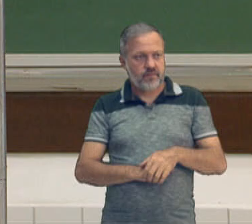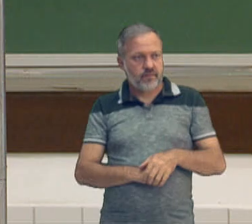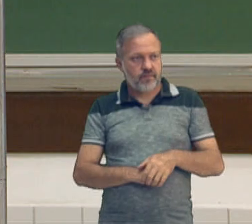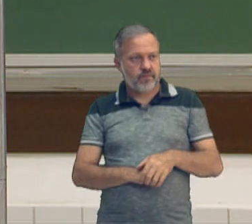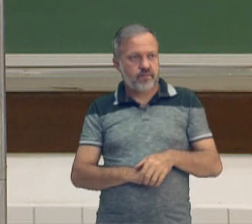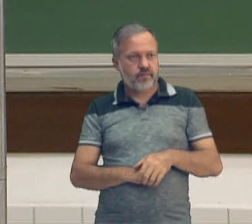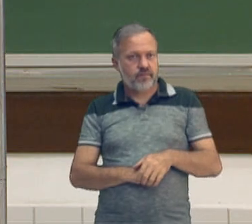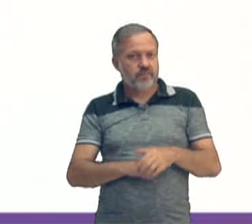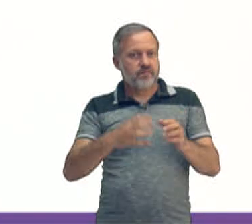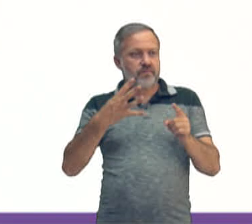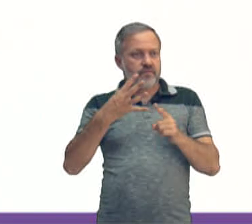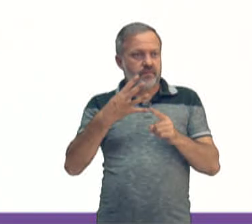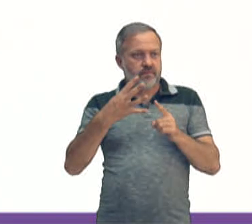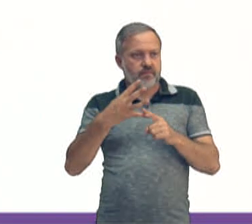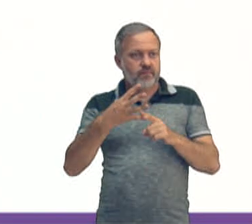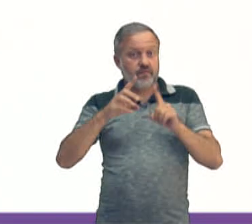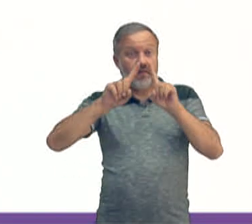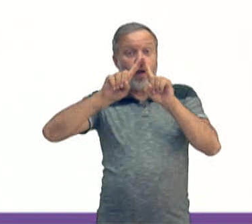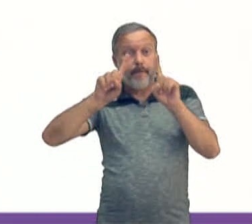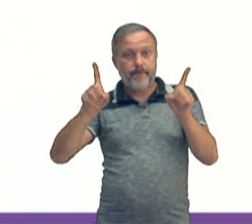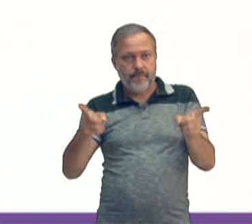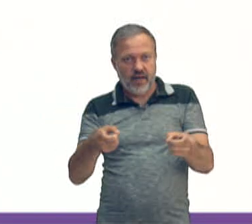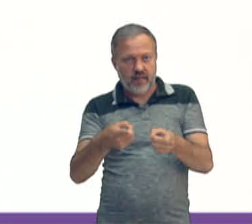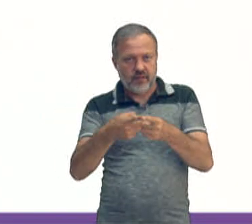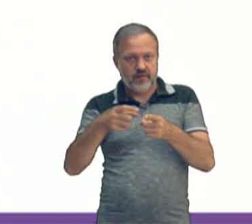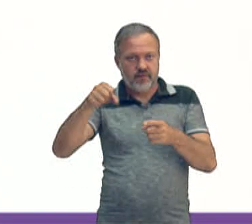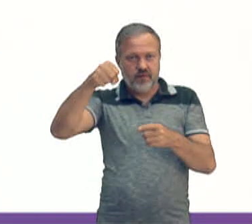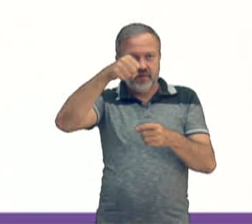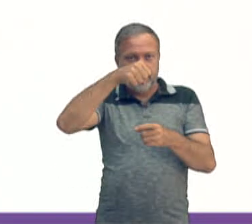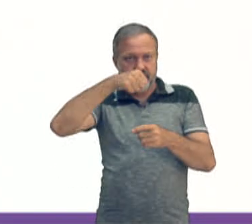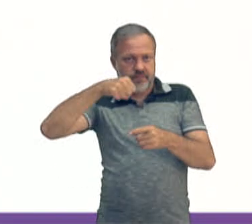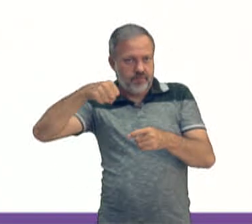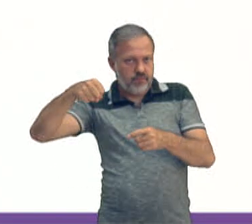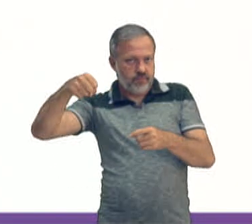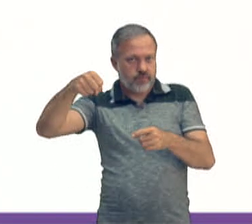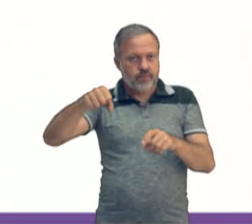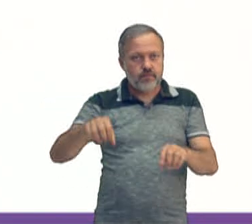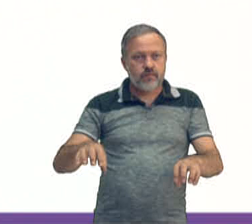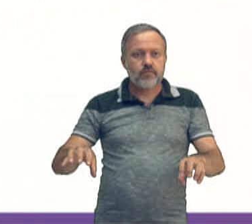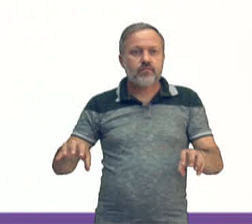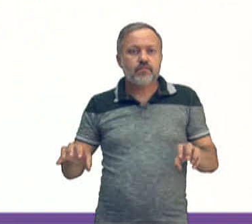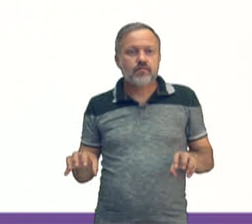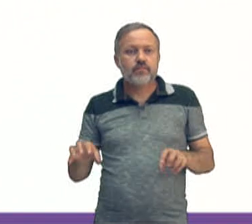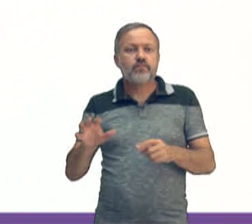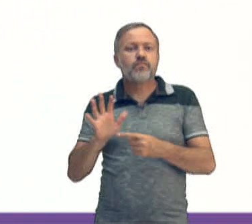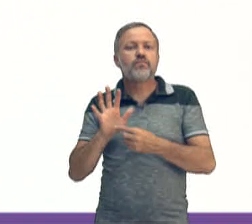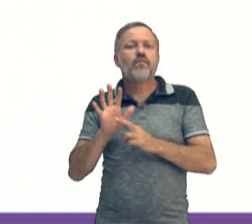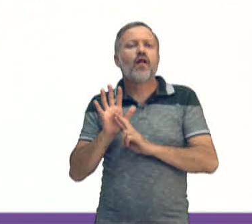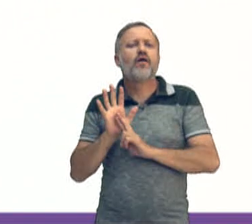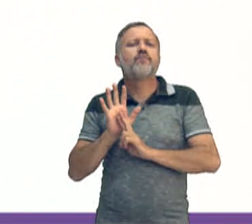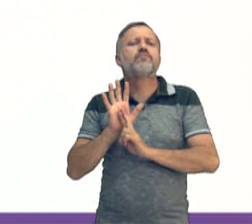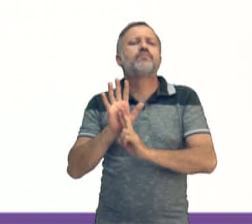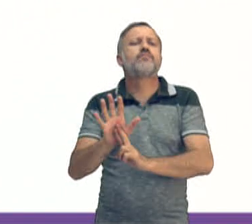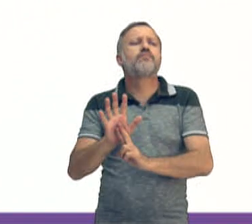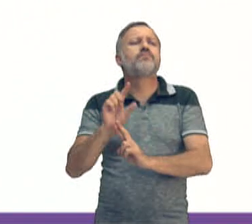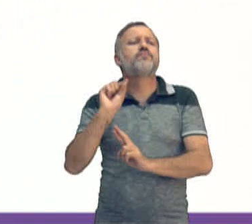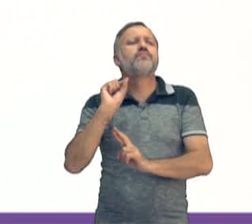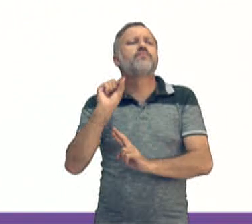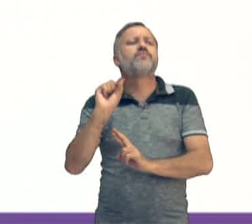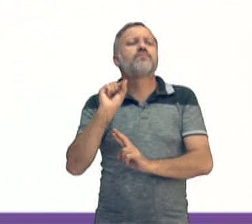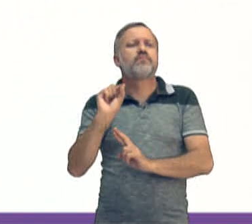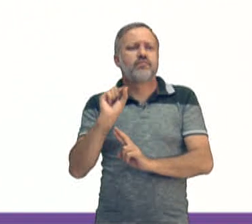aula. 4. A mandala budista, chamada de Roda da Vida, é uma representação do samsara, ciclo